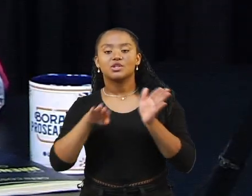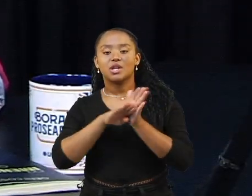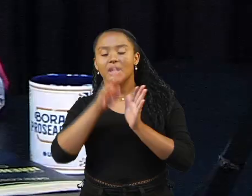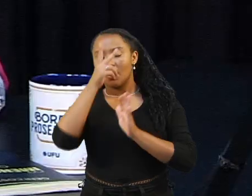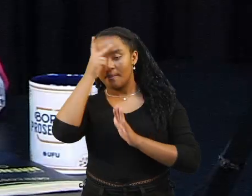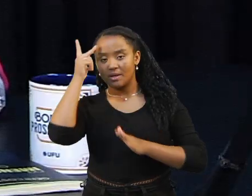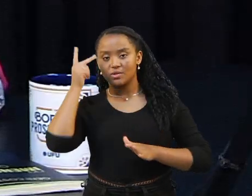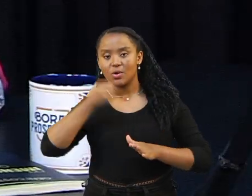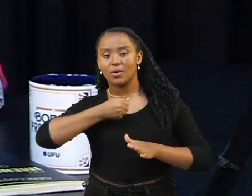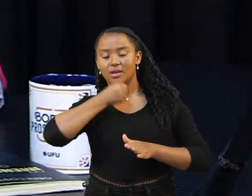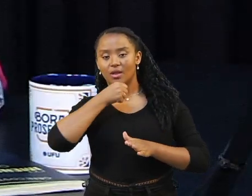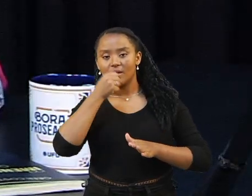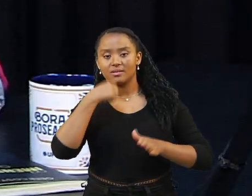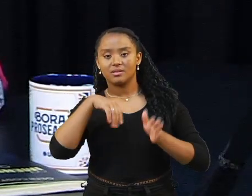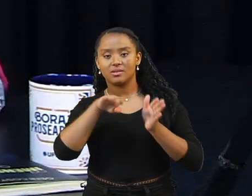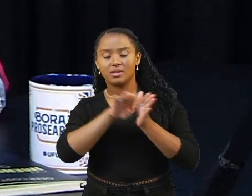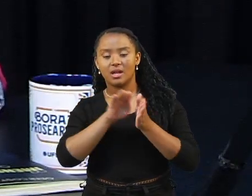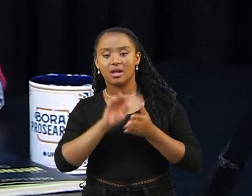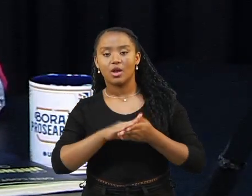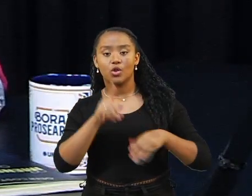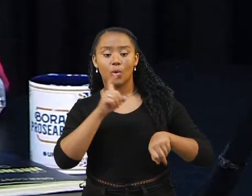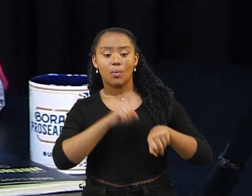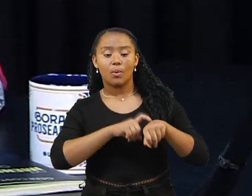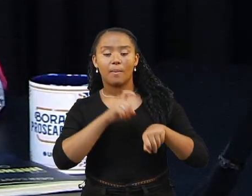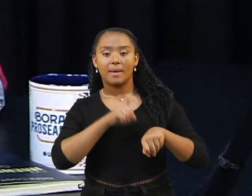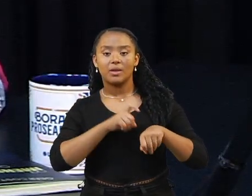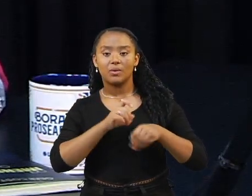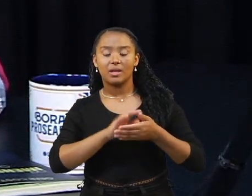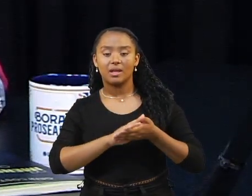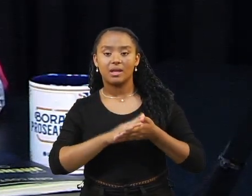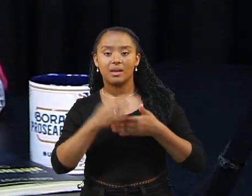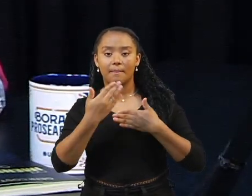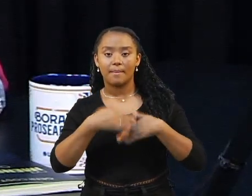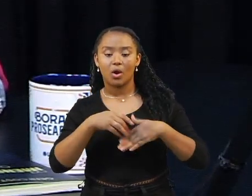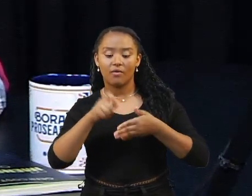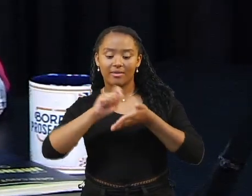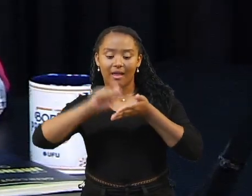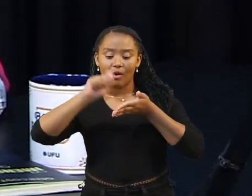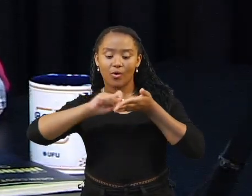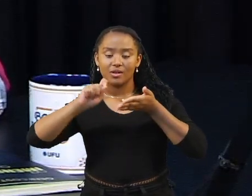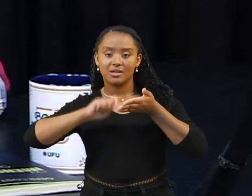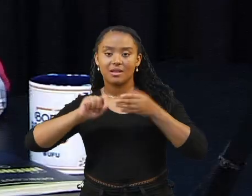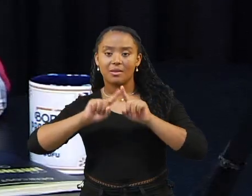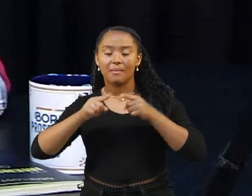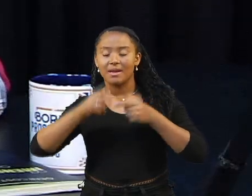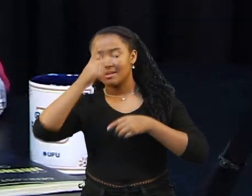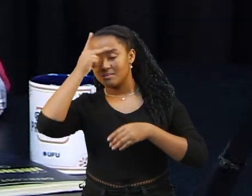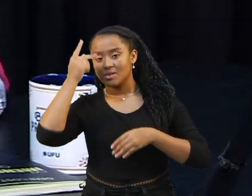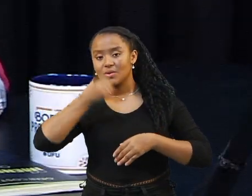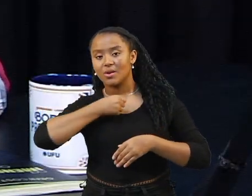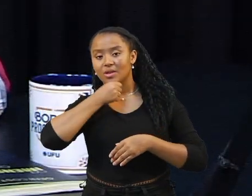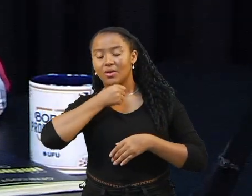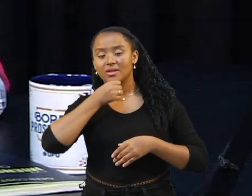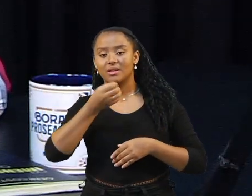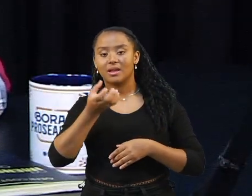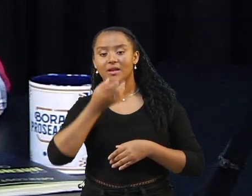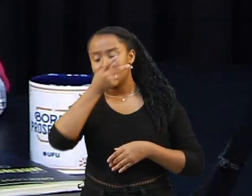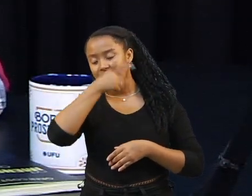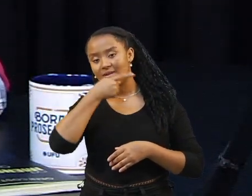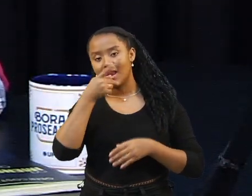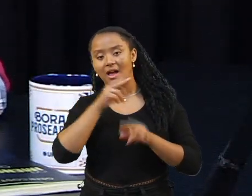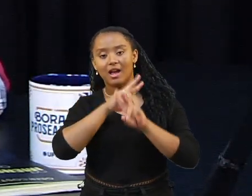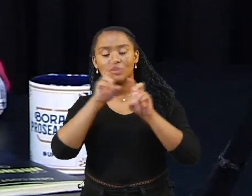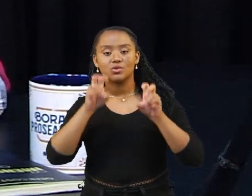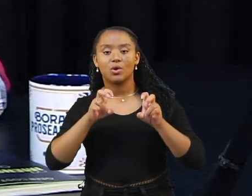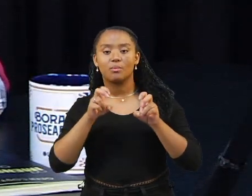uma pessoa idosa lá na sua sala, que você está corrigindo prova, e ela quer falar sobre um problema que aconteceu